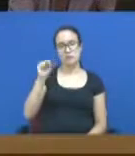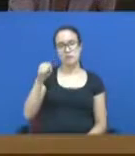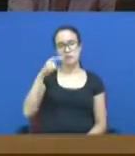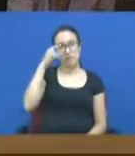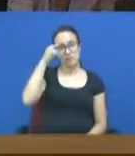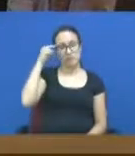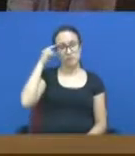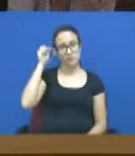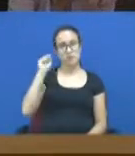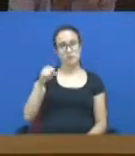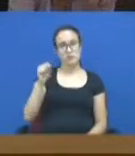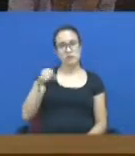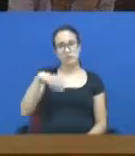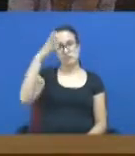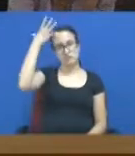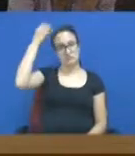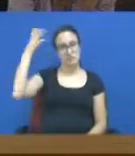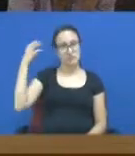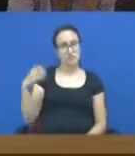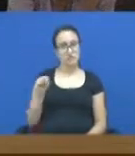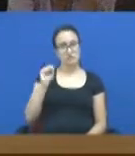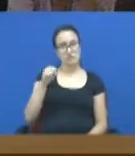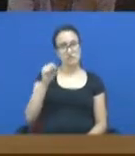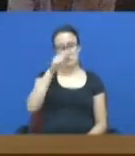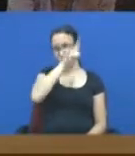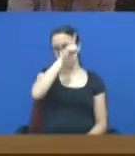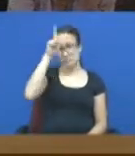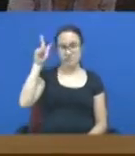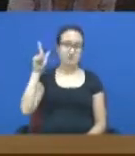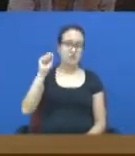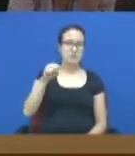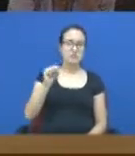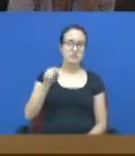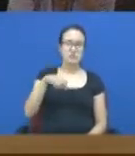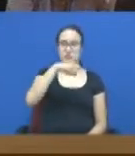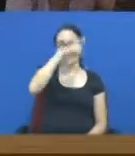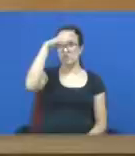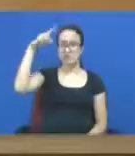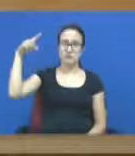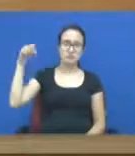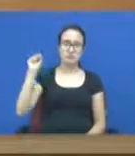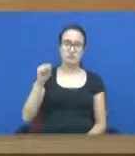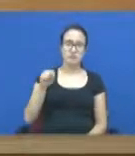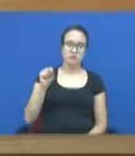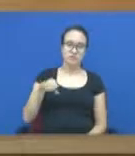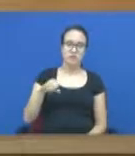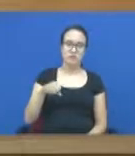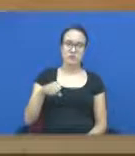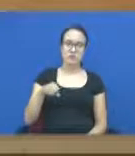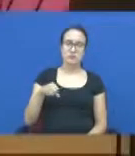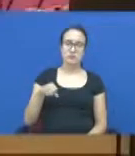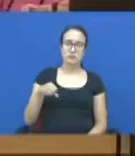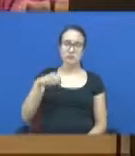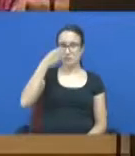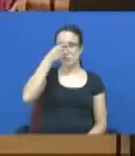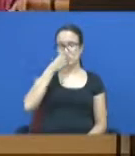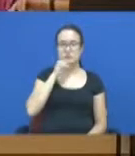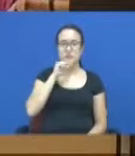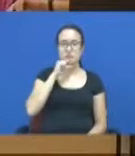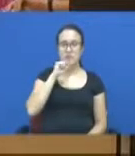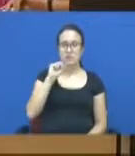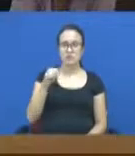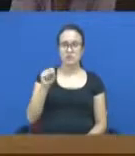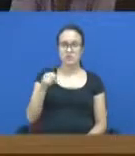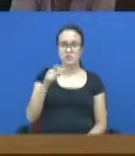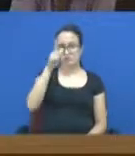Sim. Lu Bogo. Sim. Luizinho. Sim. Doutora Mayra. Sim. Newton Santos, sim. Doutor Raul. Sim, excelência.